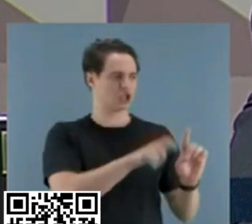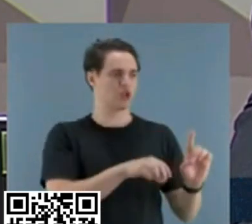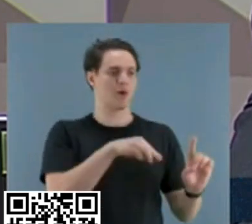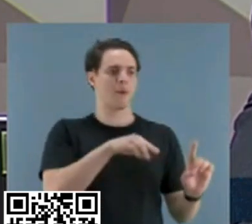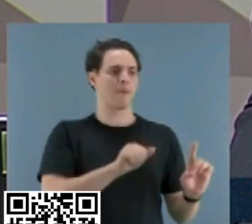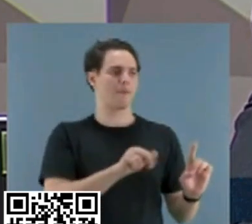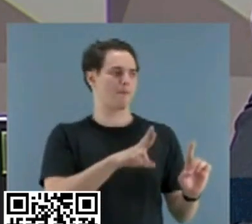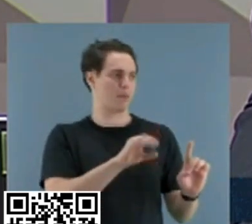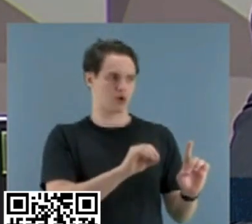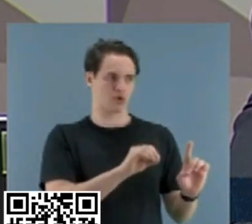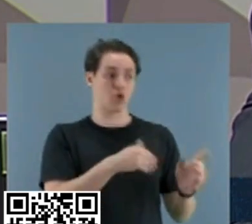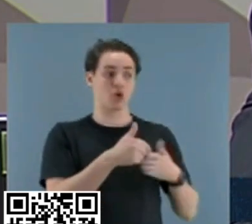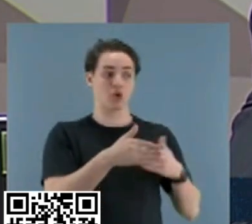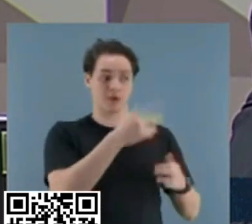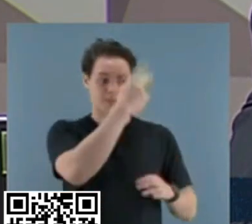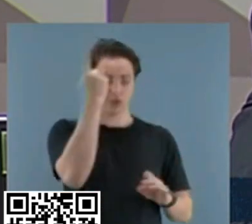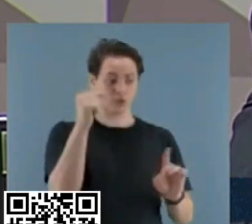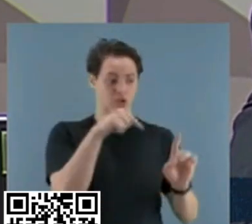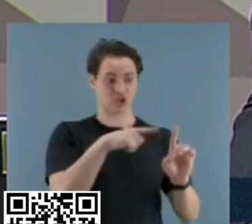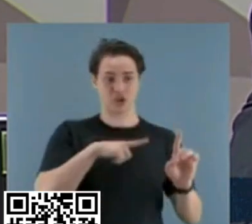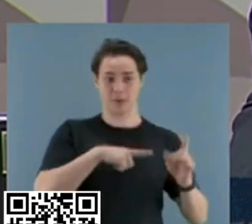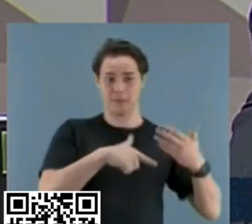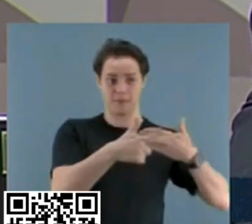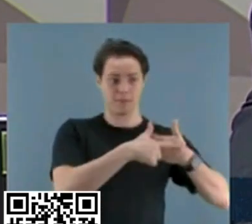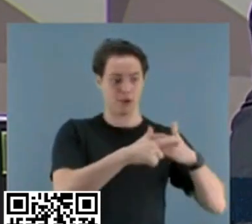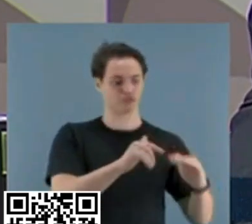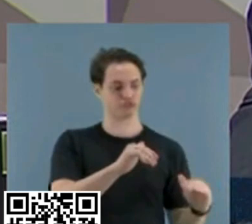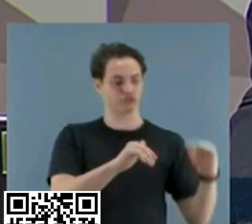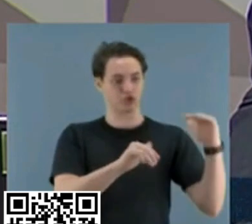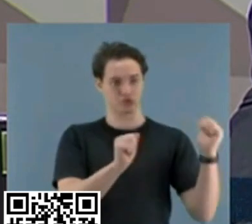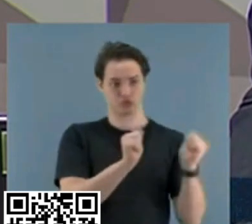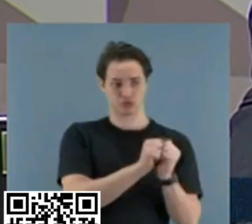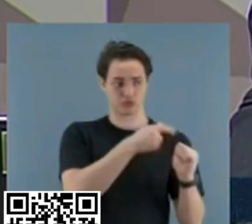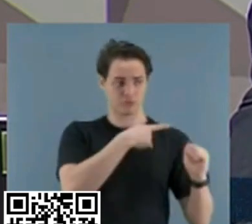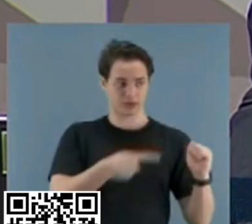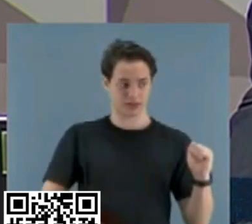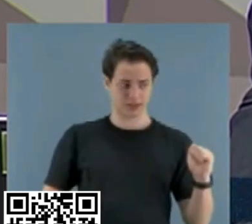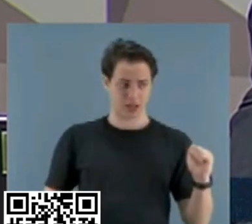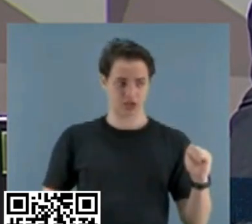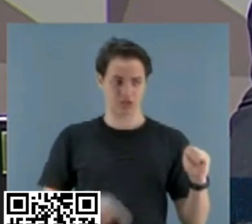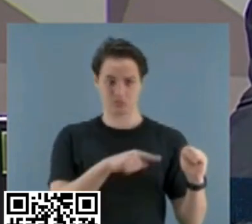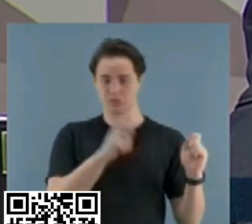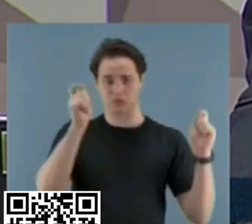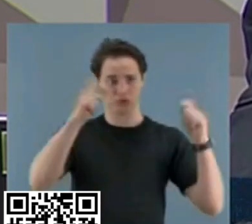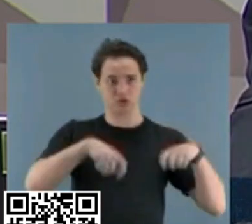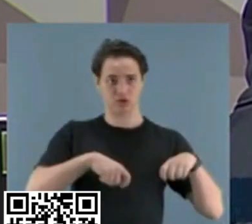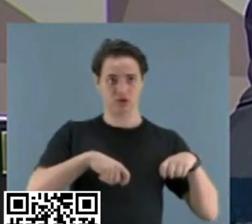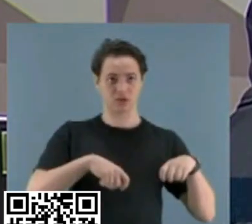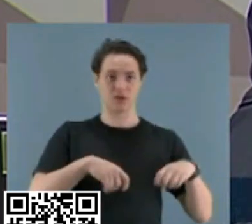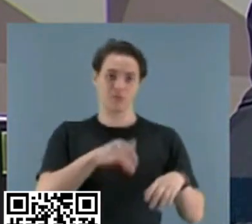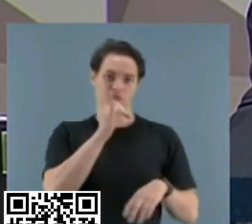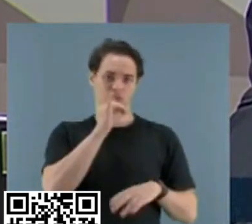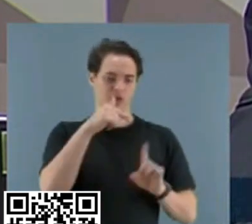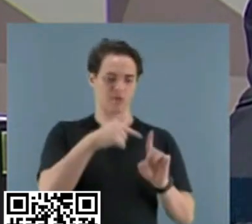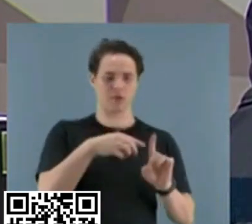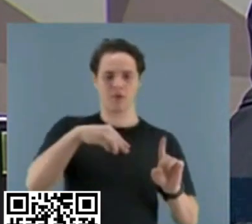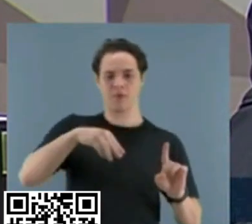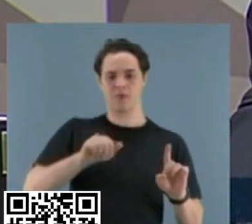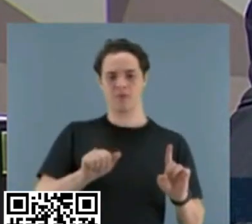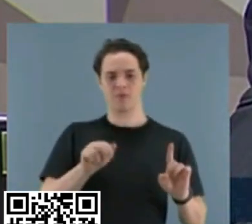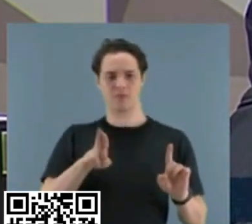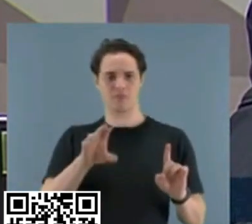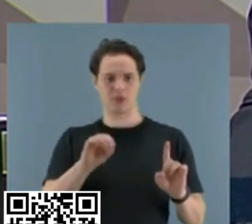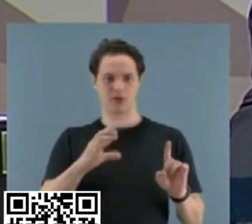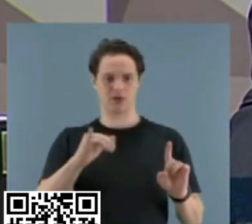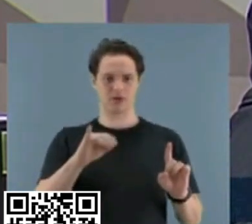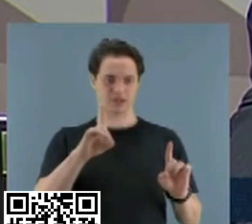estivesse naquela função naquele dia. O coronel Cid, ele trabalhava, hoje ele tinha as outras atribuições, mas o dia que ele estava de serviço, ele ia